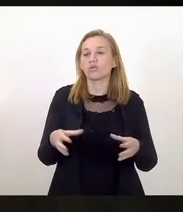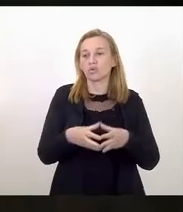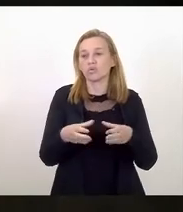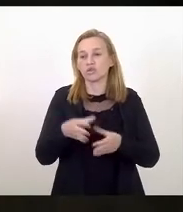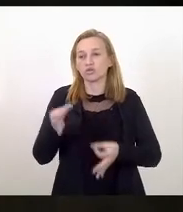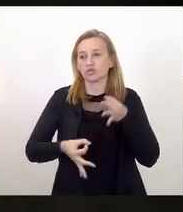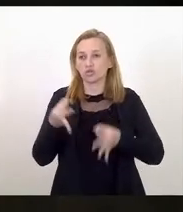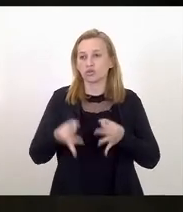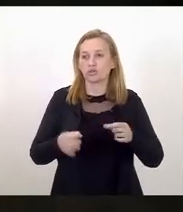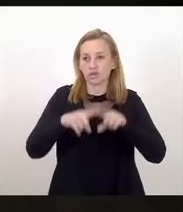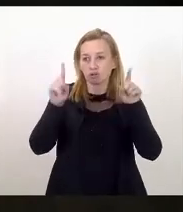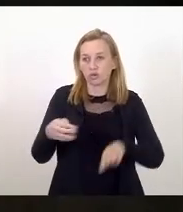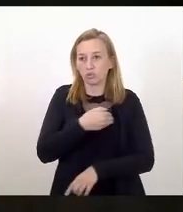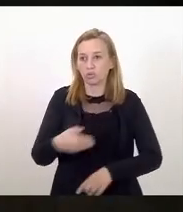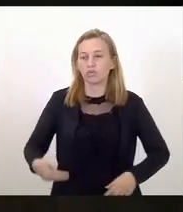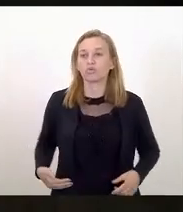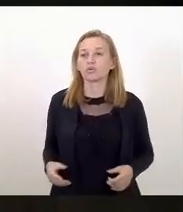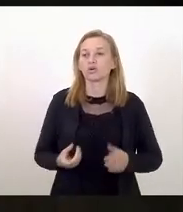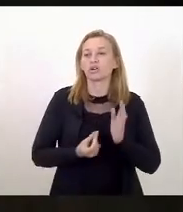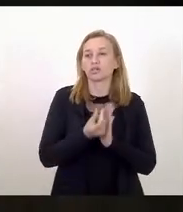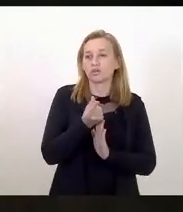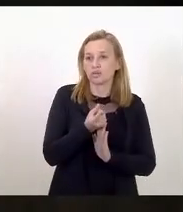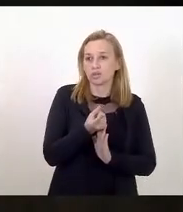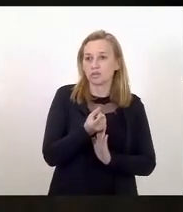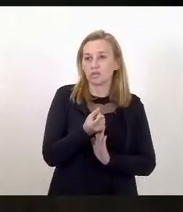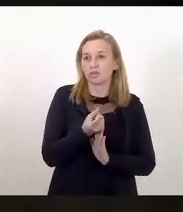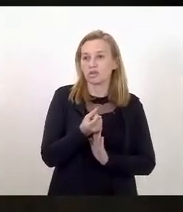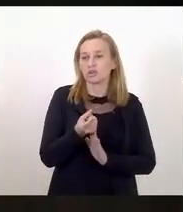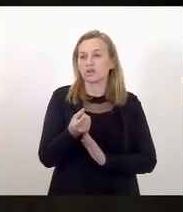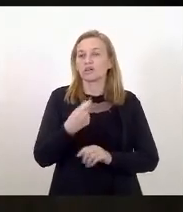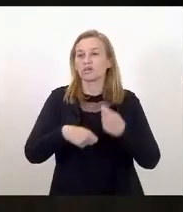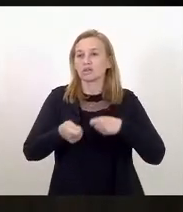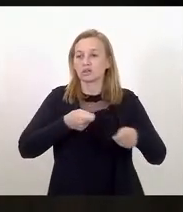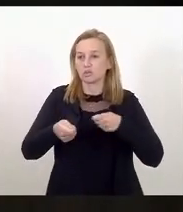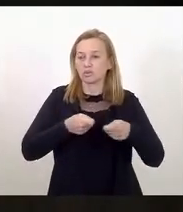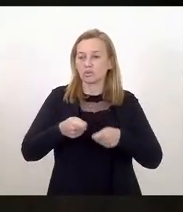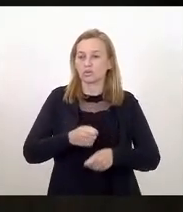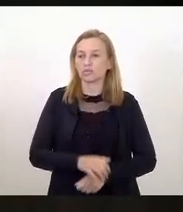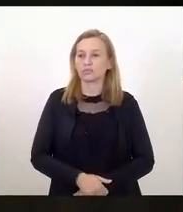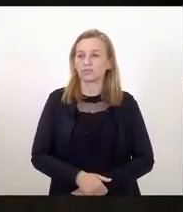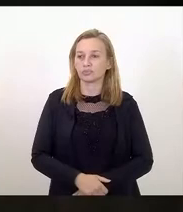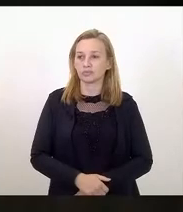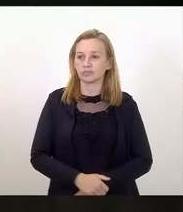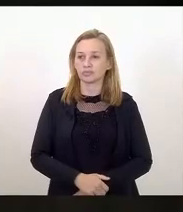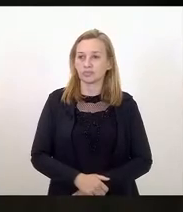ação de justiça de servidores públicos e de orçamento, orçamento, finanças, fiscalização financeira e controle.